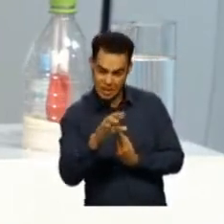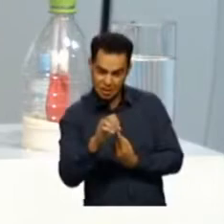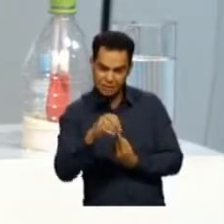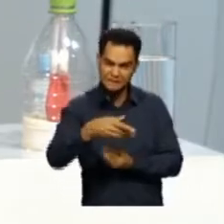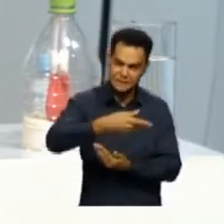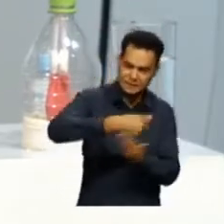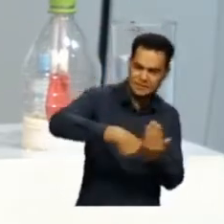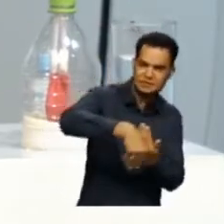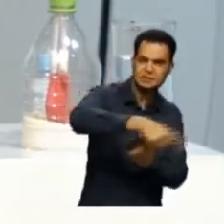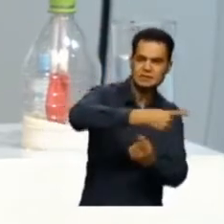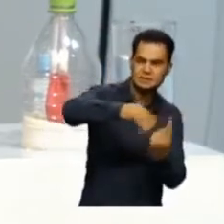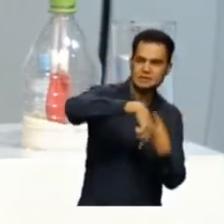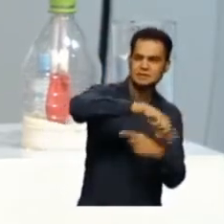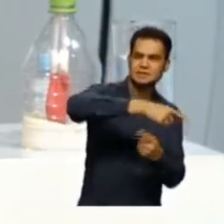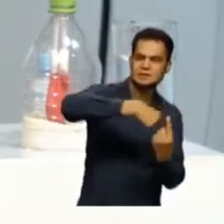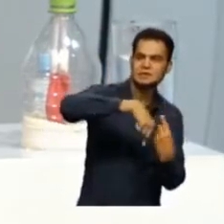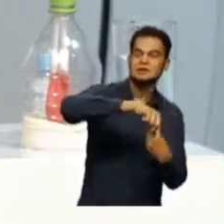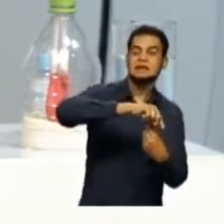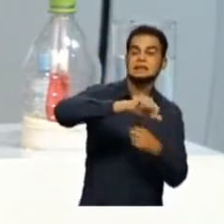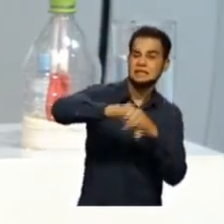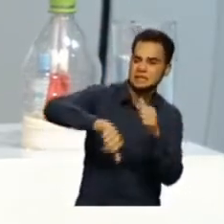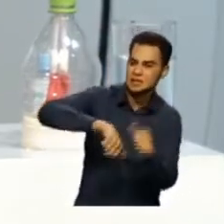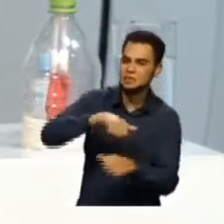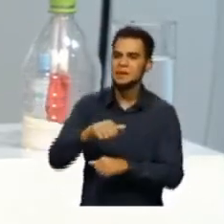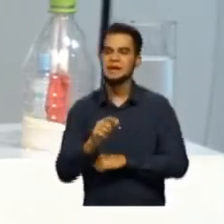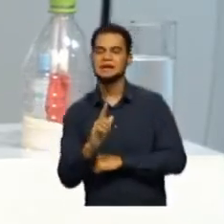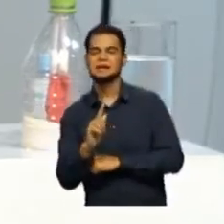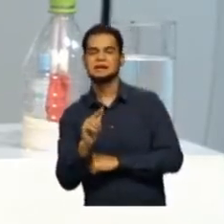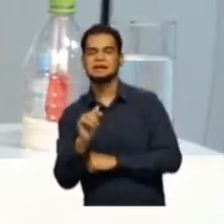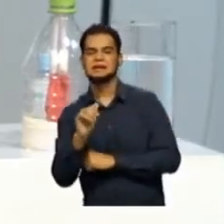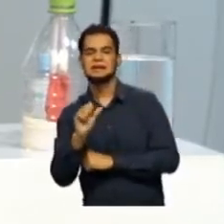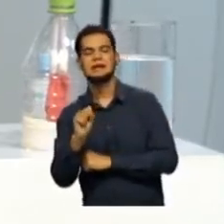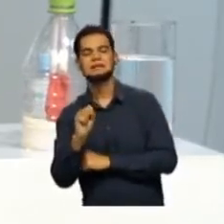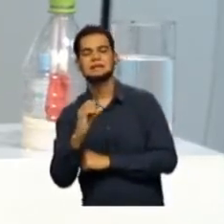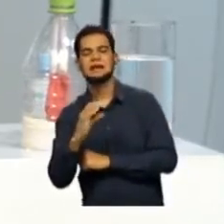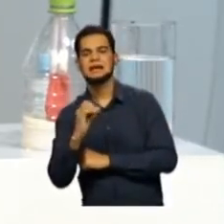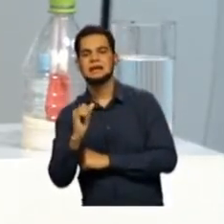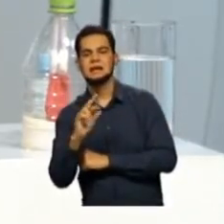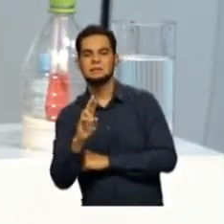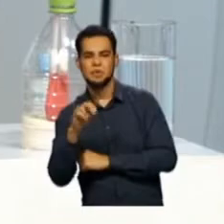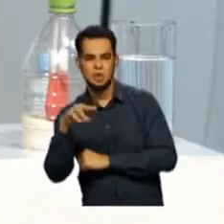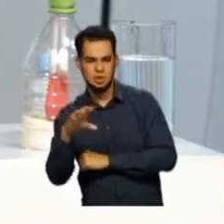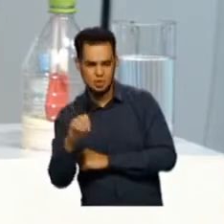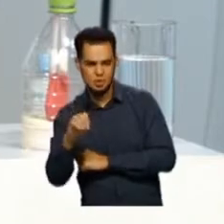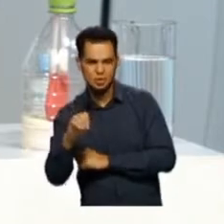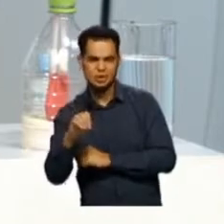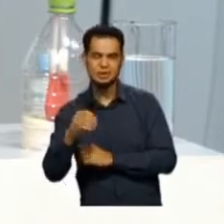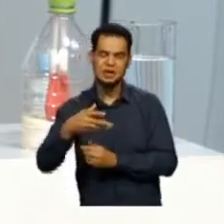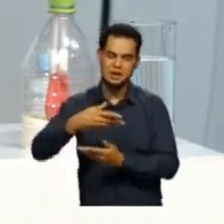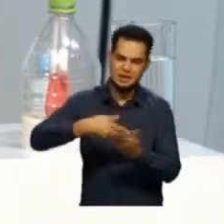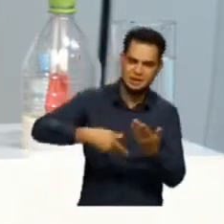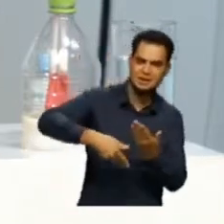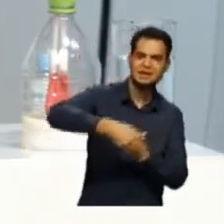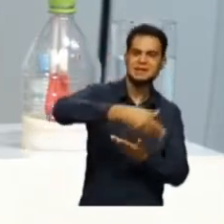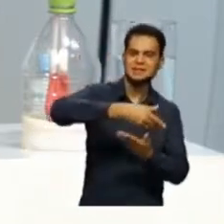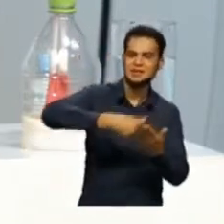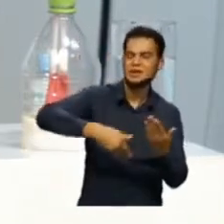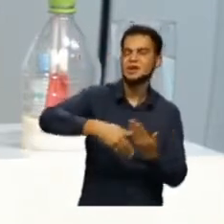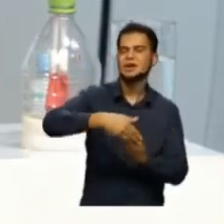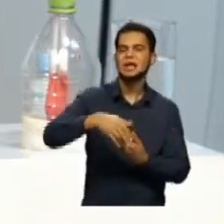troca gasosa de sangue rico em oxigênio, sangue rico em gás carbônico, essa troca gasosa que acontece aqui no pulmão, a gente chama